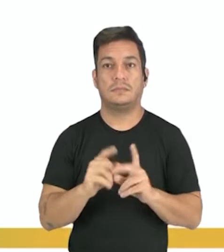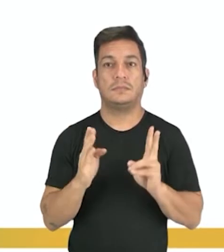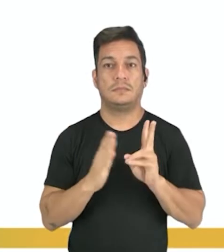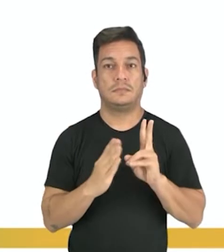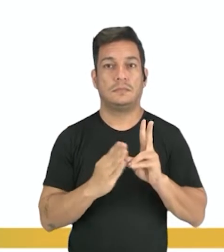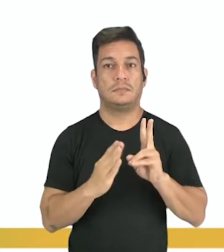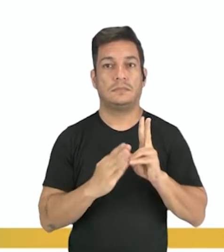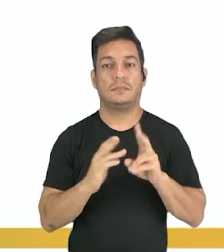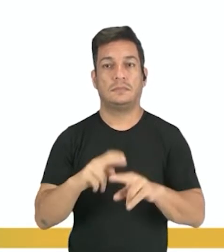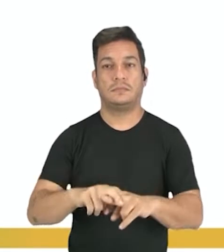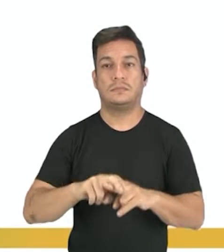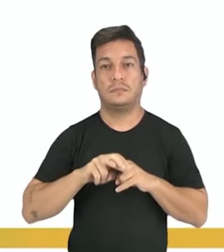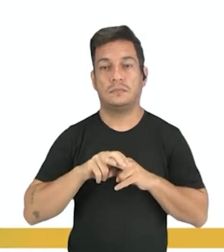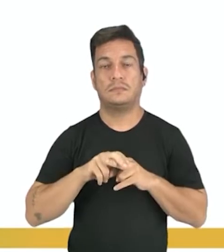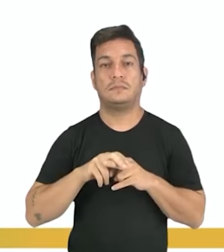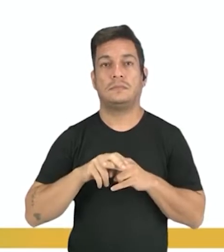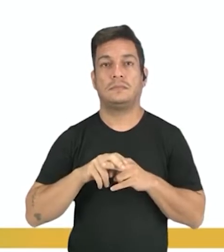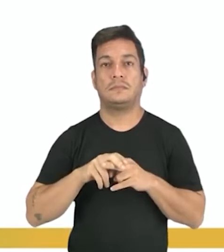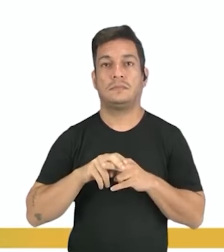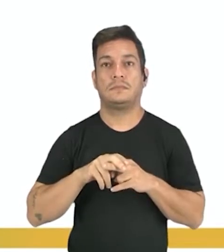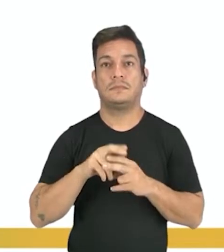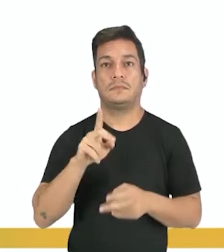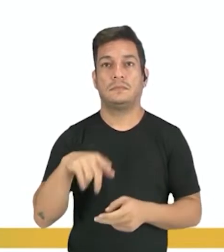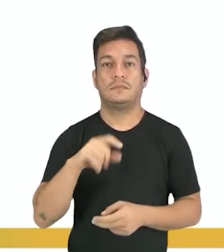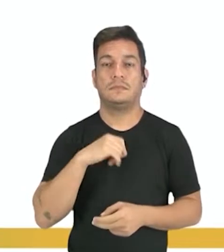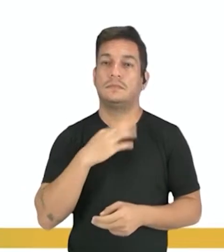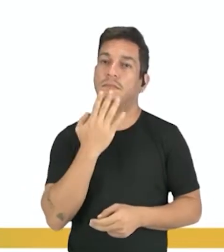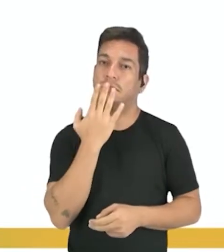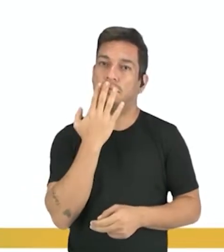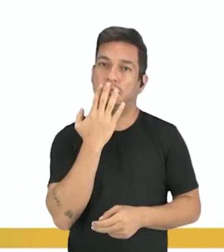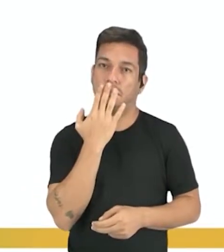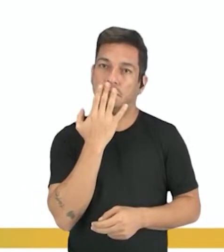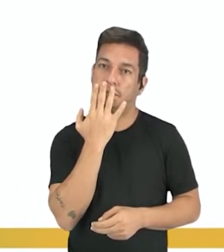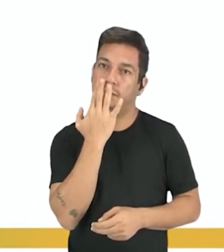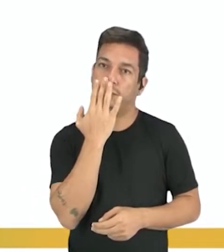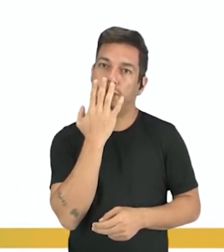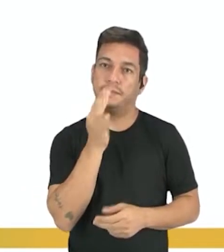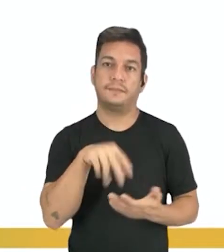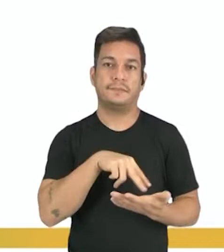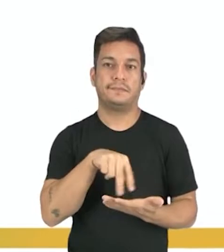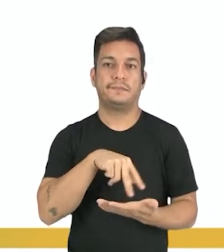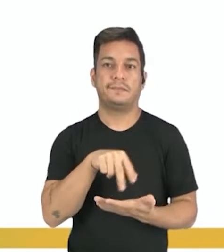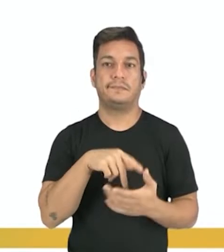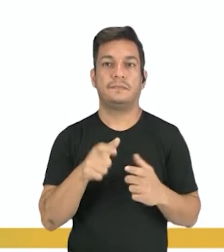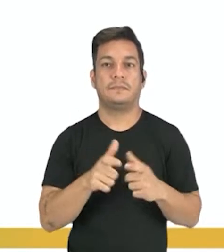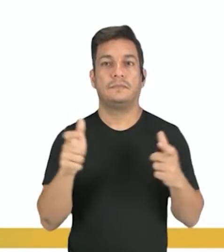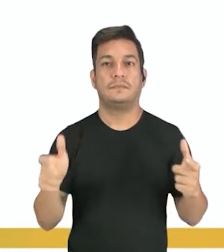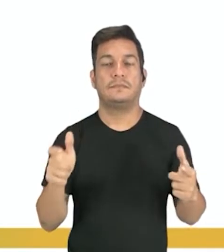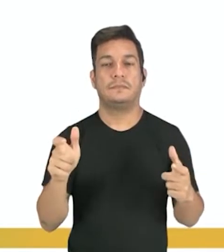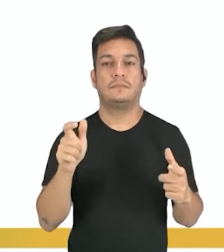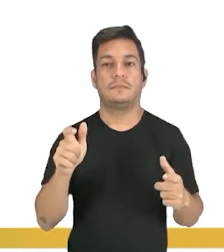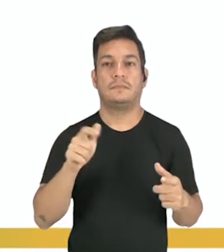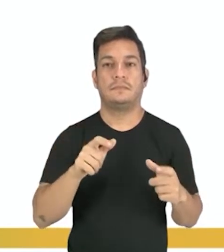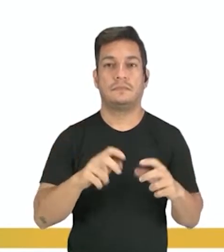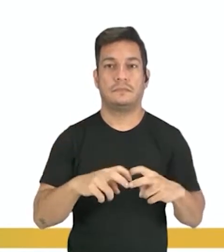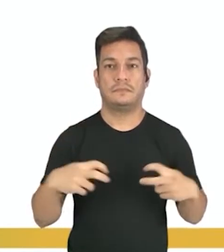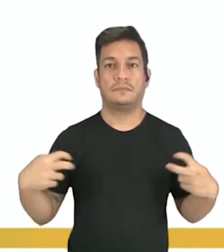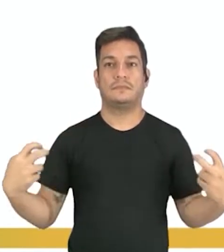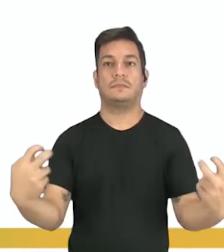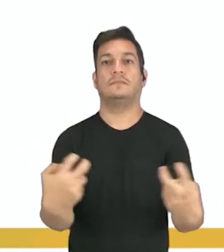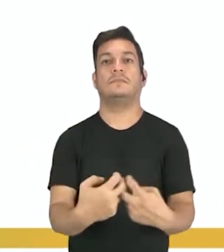indígenas então por isso que elas são tão colorido e são dançar a maioria dançadas em